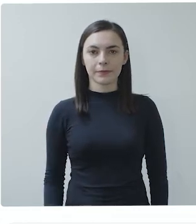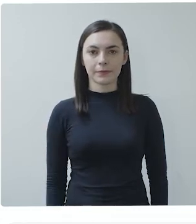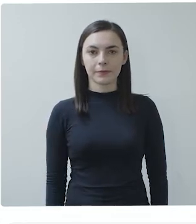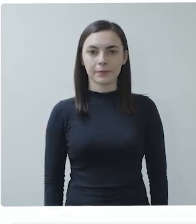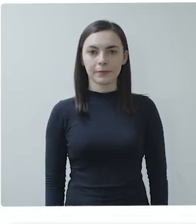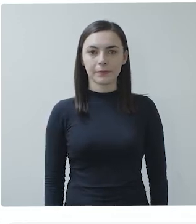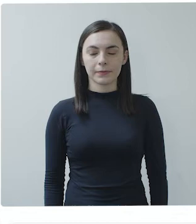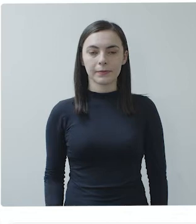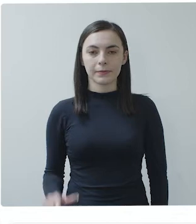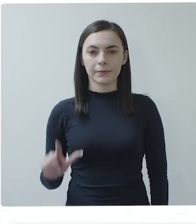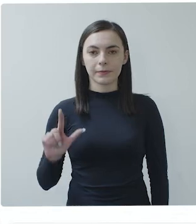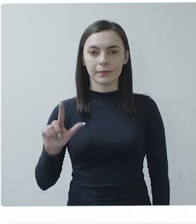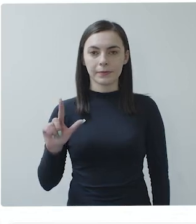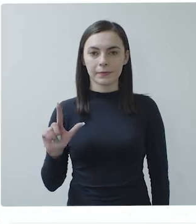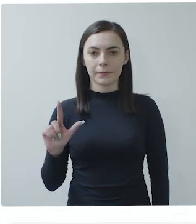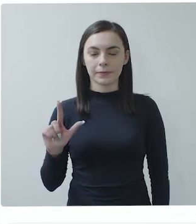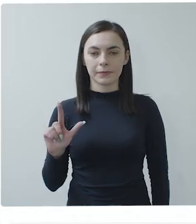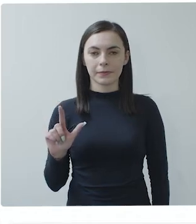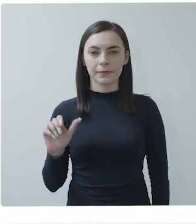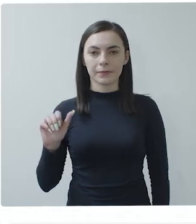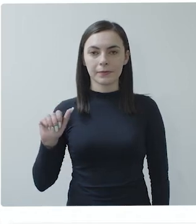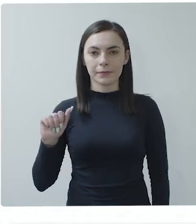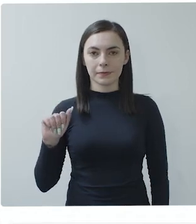L, A